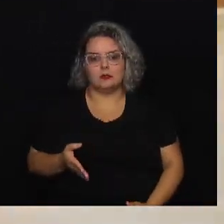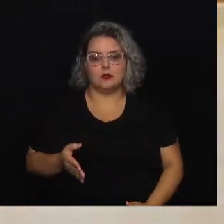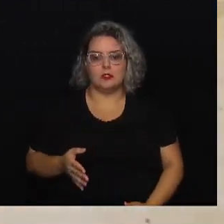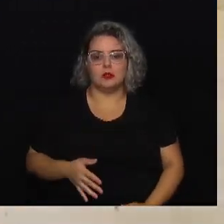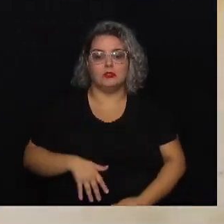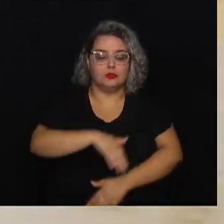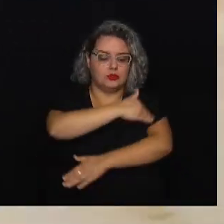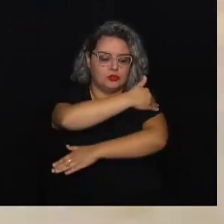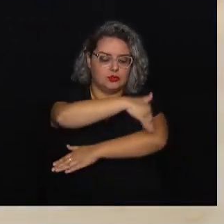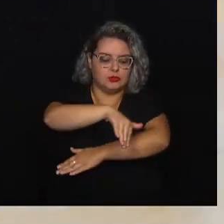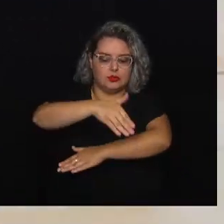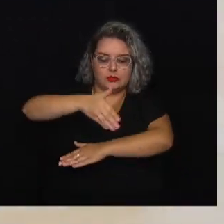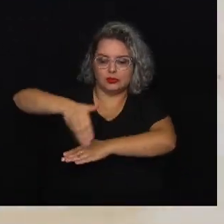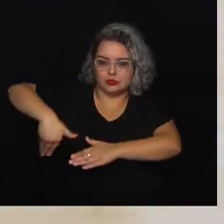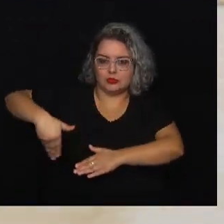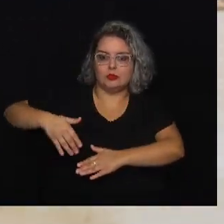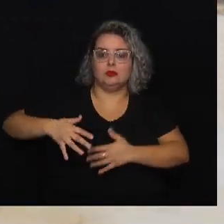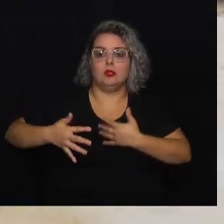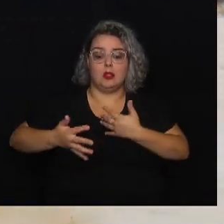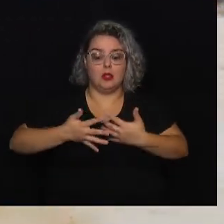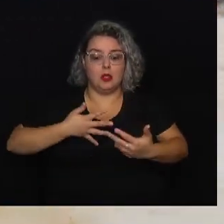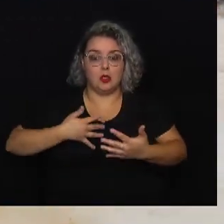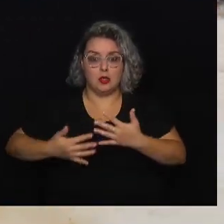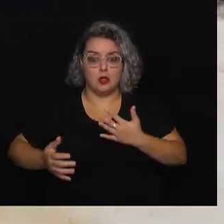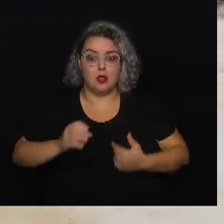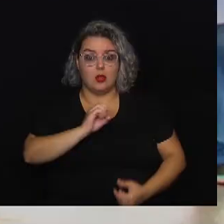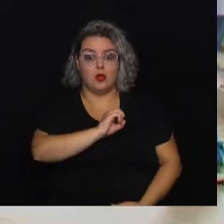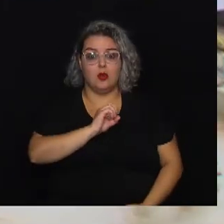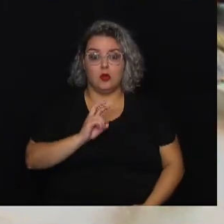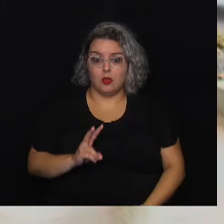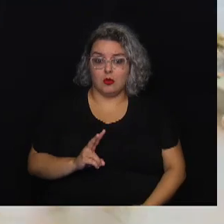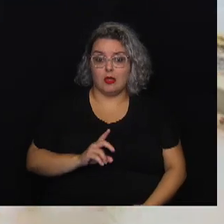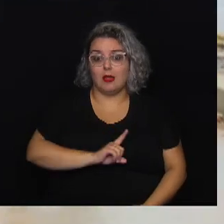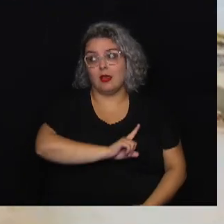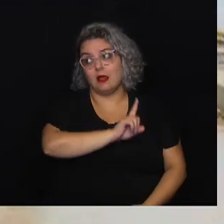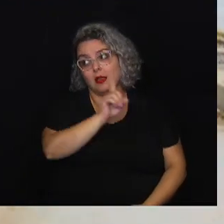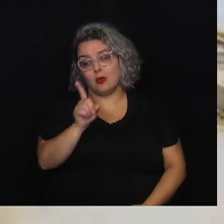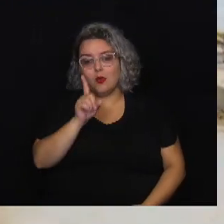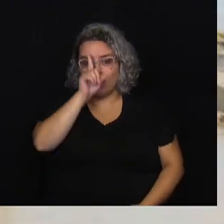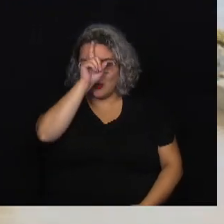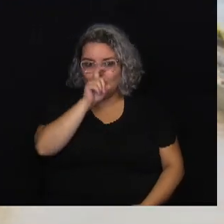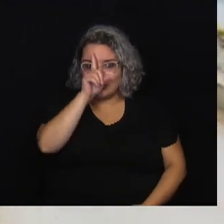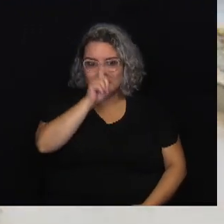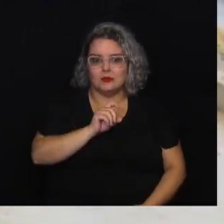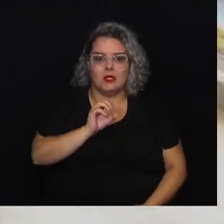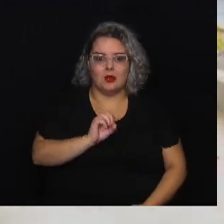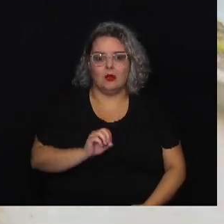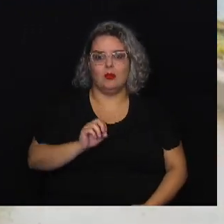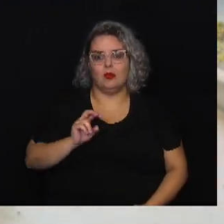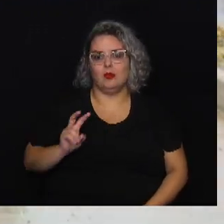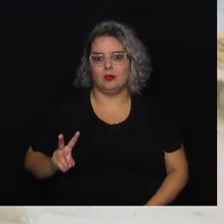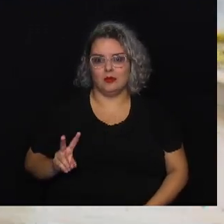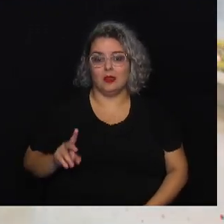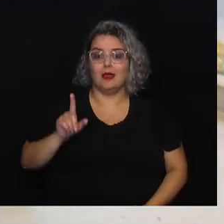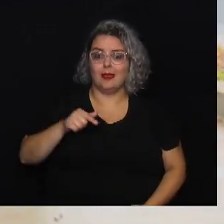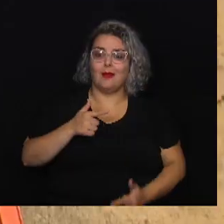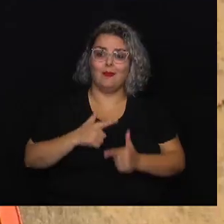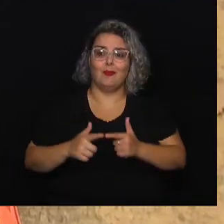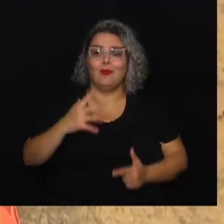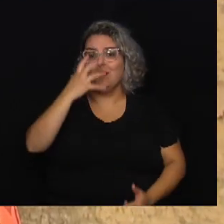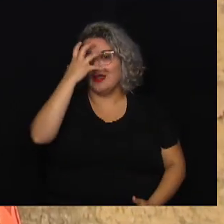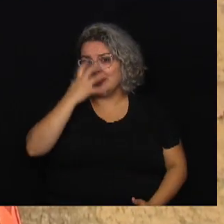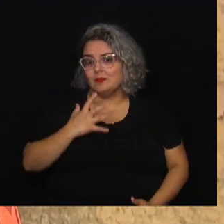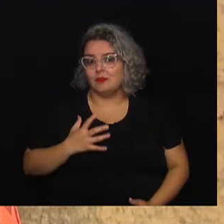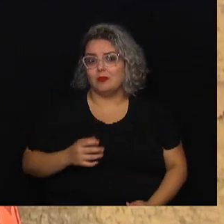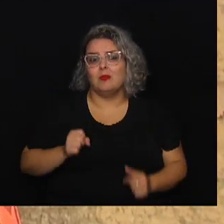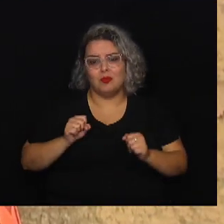onde as pessoas descem do Terminal Ouro Verde para se dirigir ao Hospital Ouro Verde. Então é um problema muito sério, pode observar